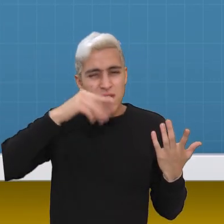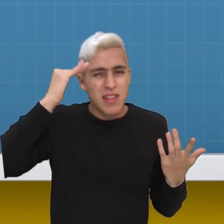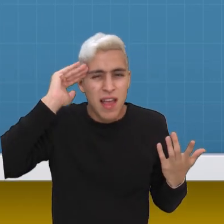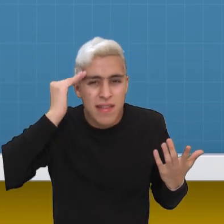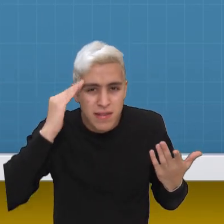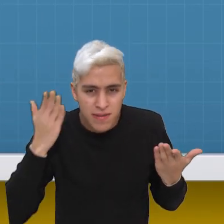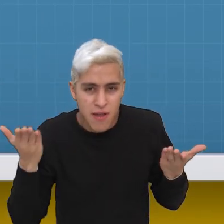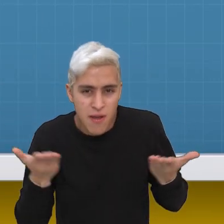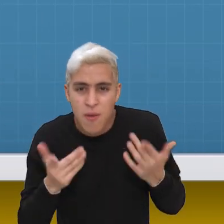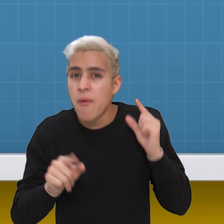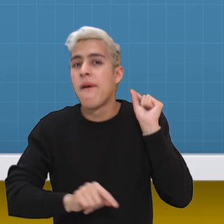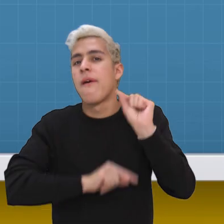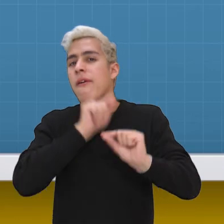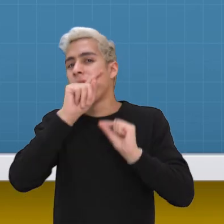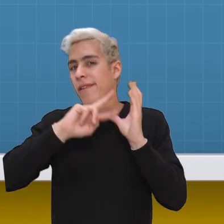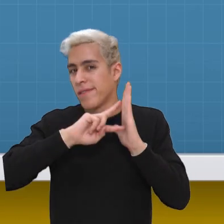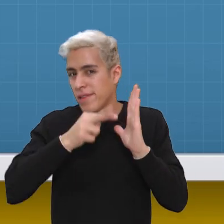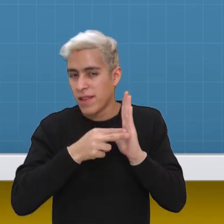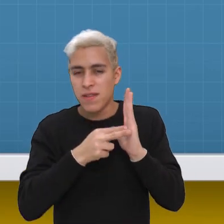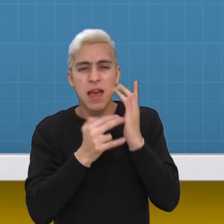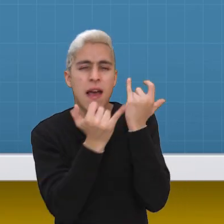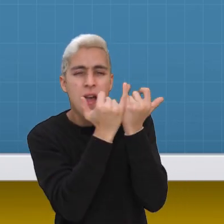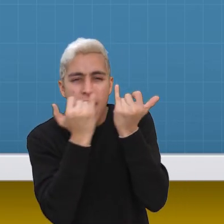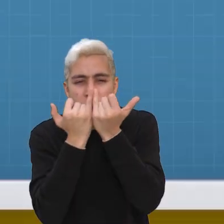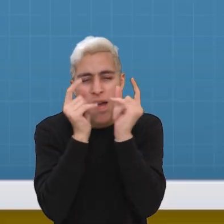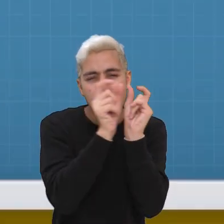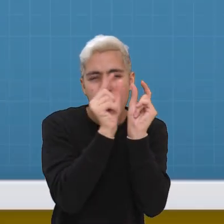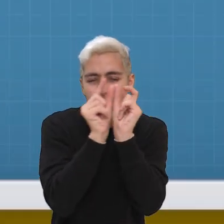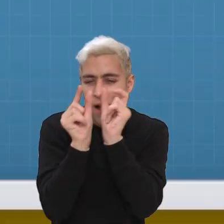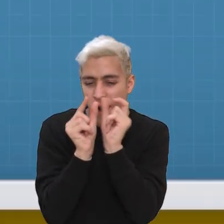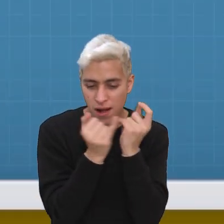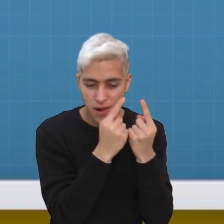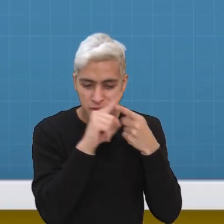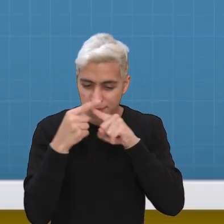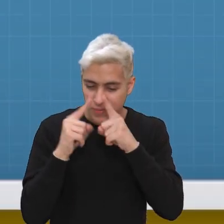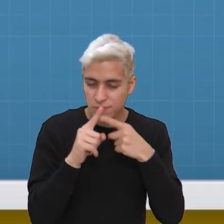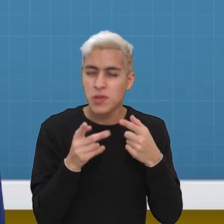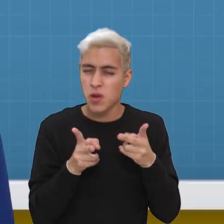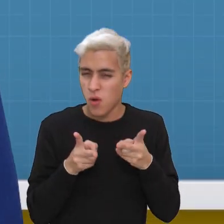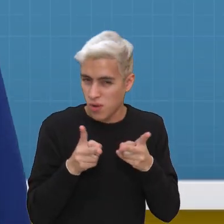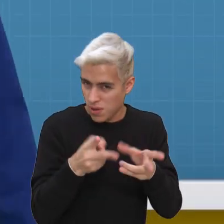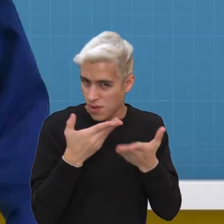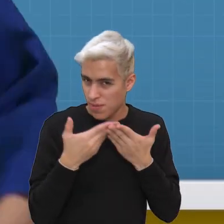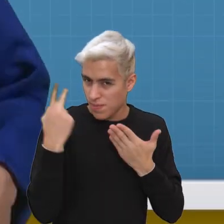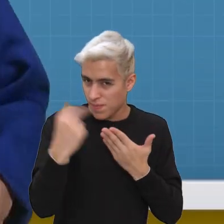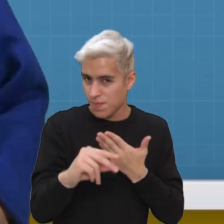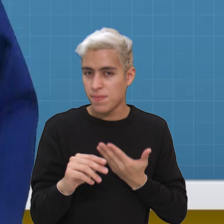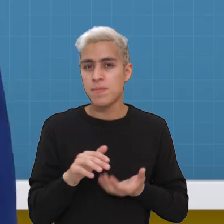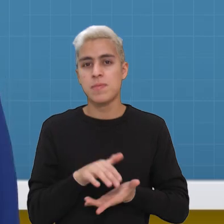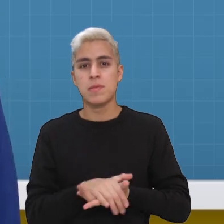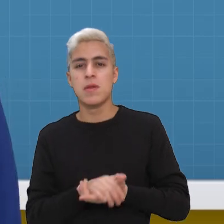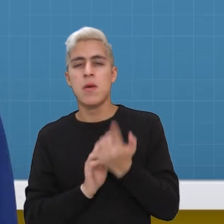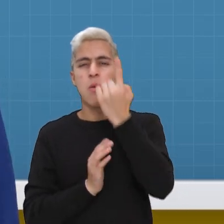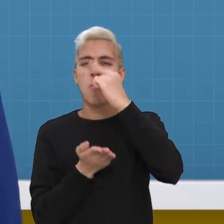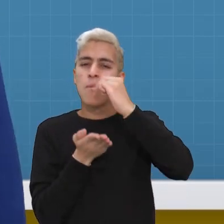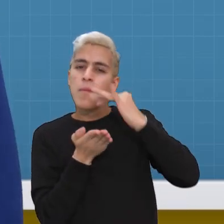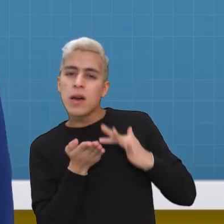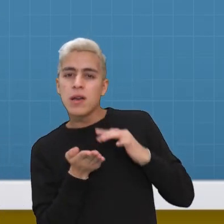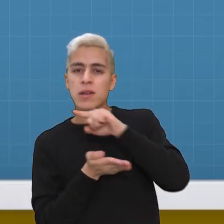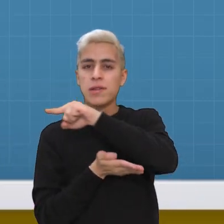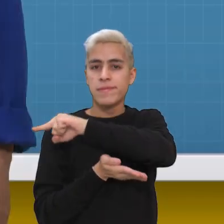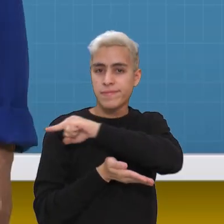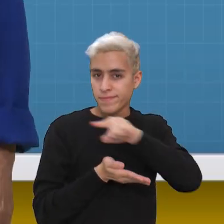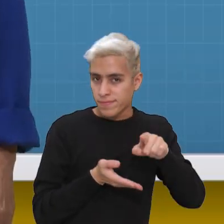Você entendeu agora o que significa rima? Vamos lá, gente? Continuando então. Um exercício